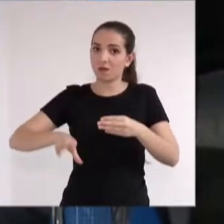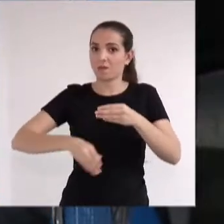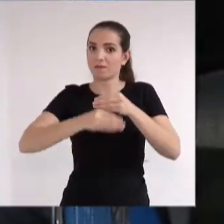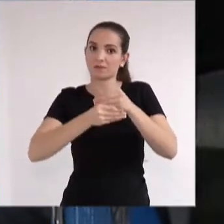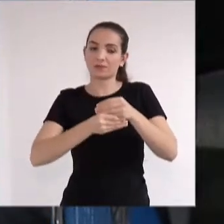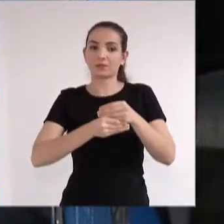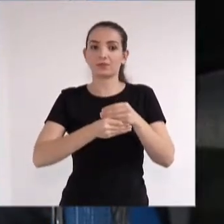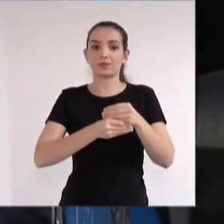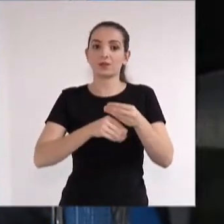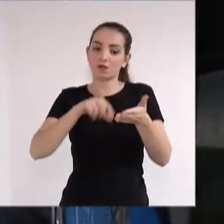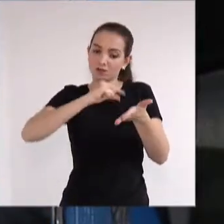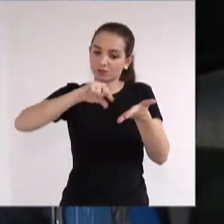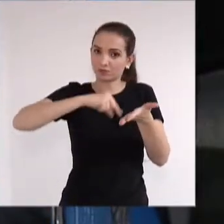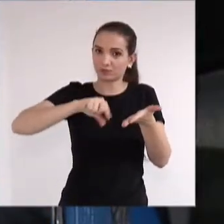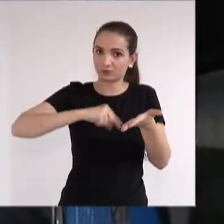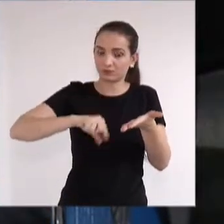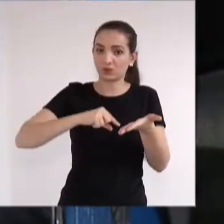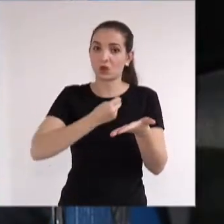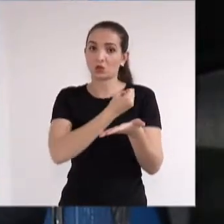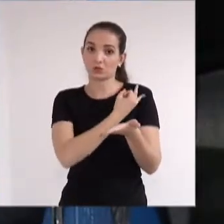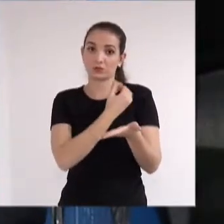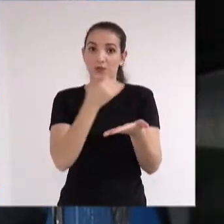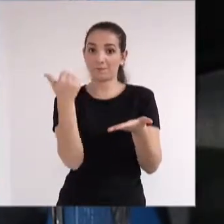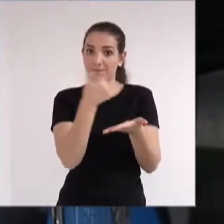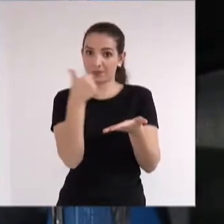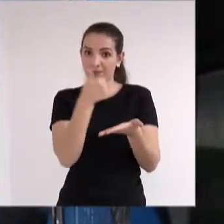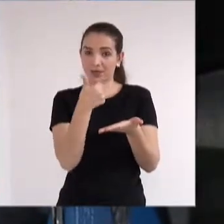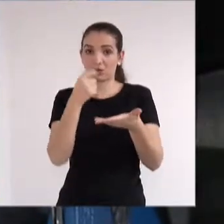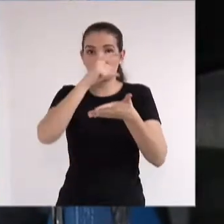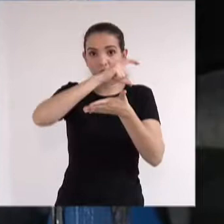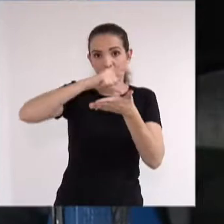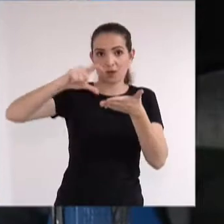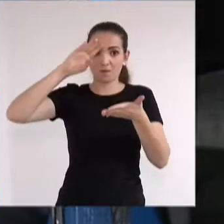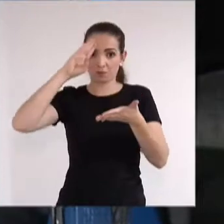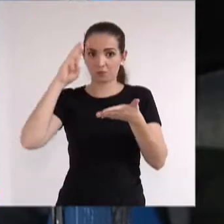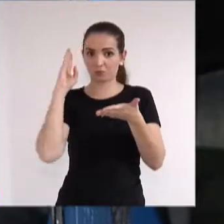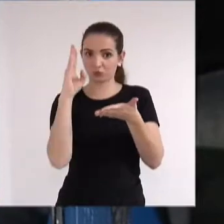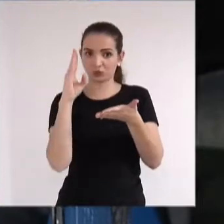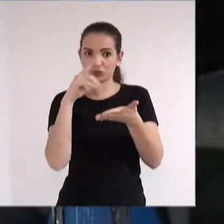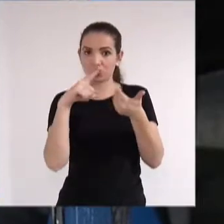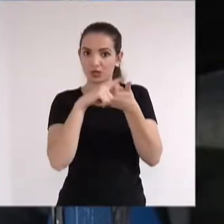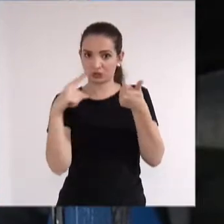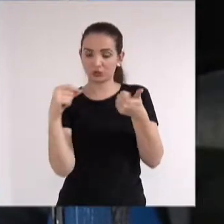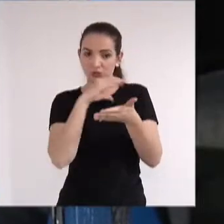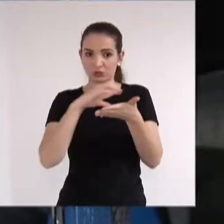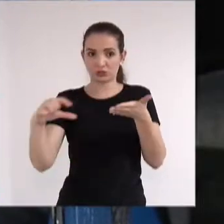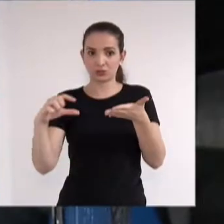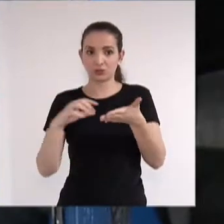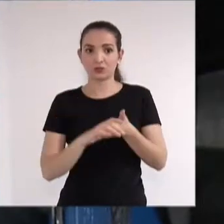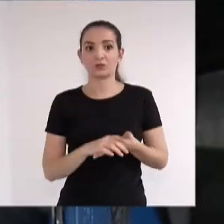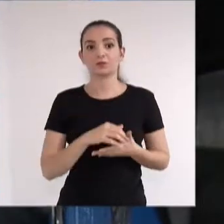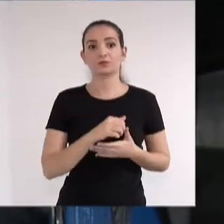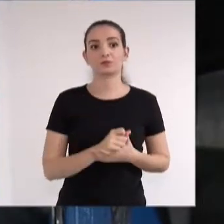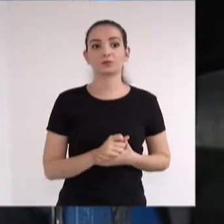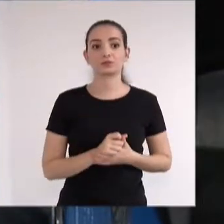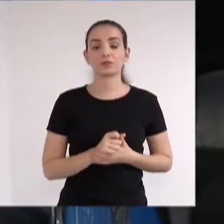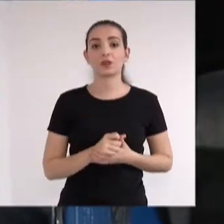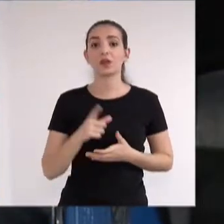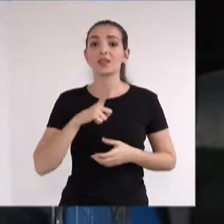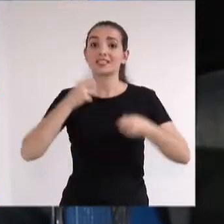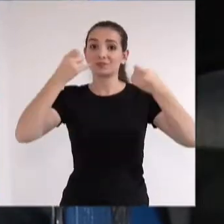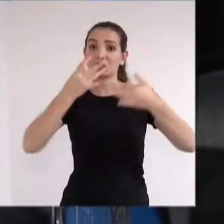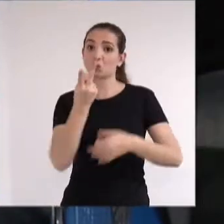acrescenta linhas ao inciso 1º do capítulo 41 da Lei 1810, que dispõe sobre os tributos de competência do